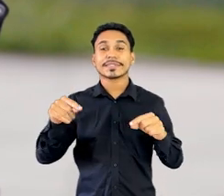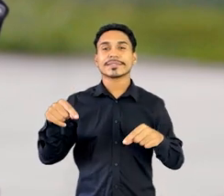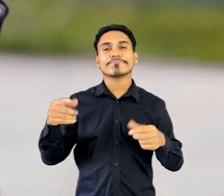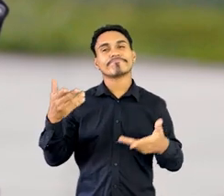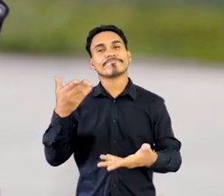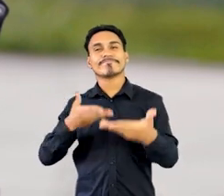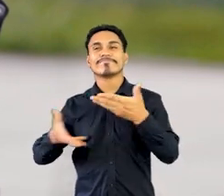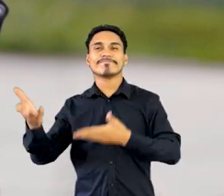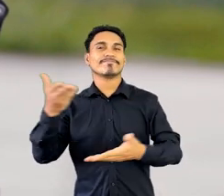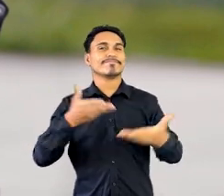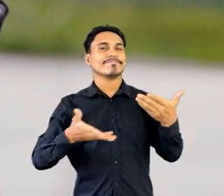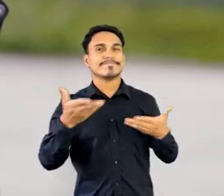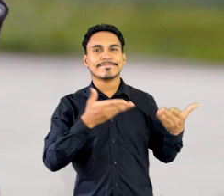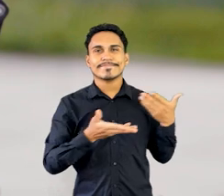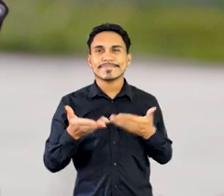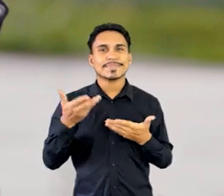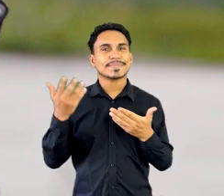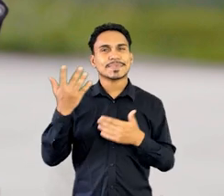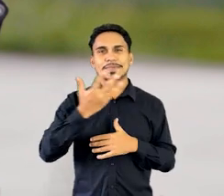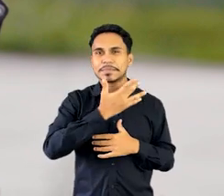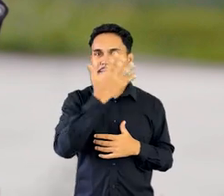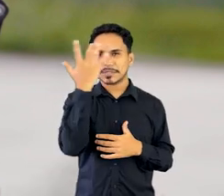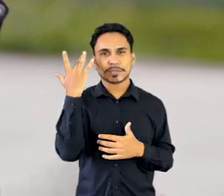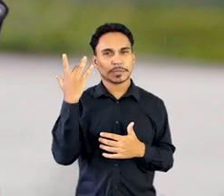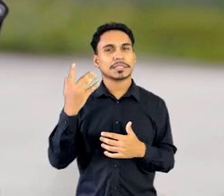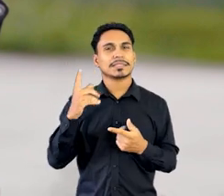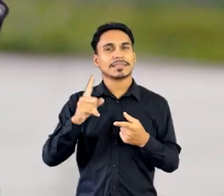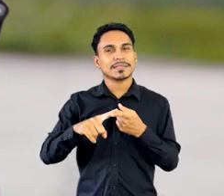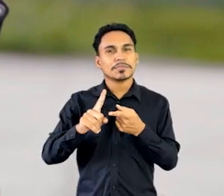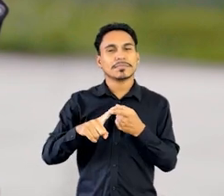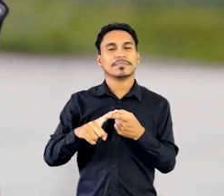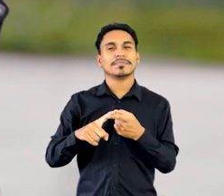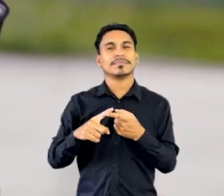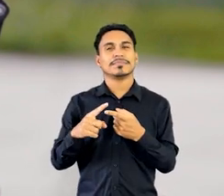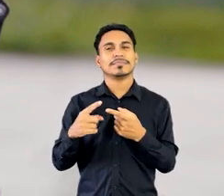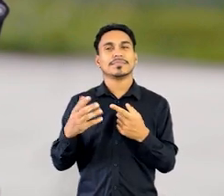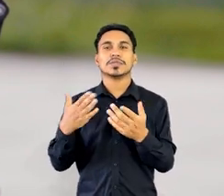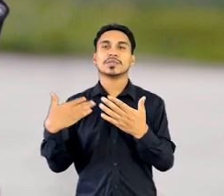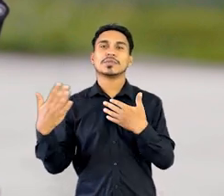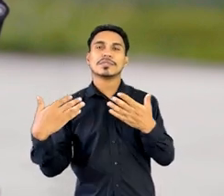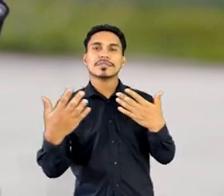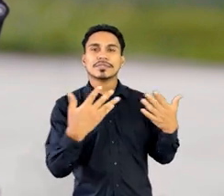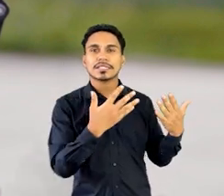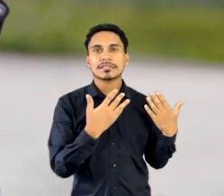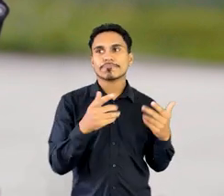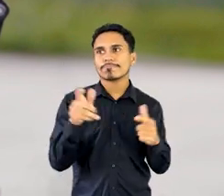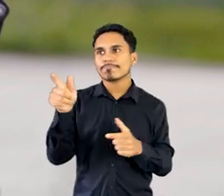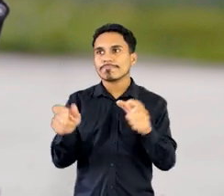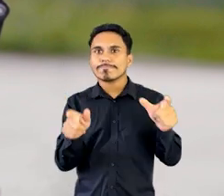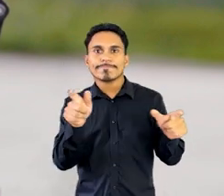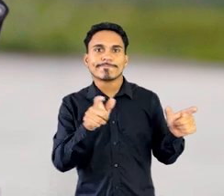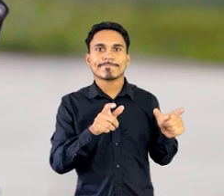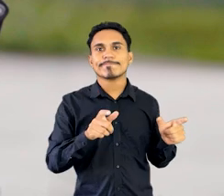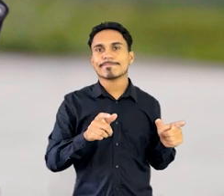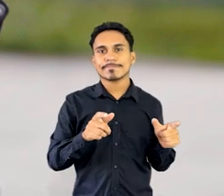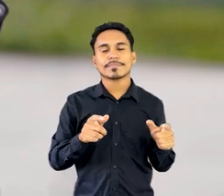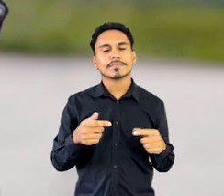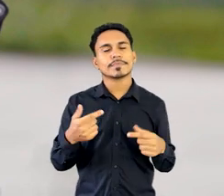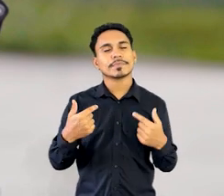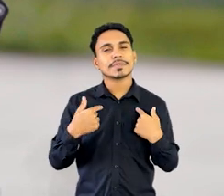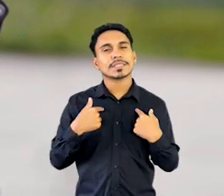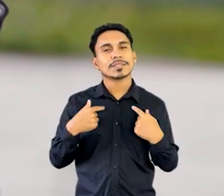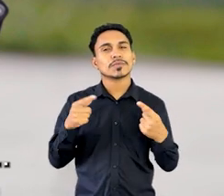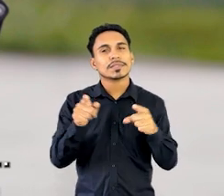em que vocês trocam figurinhas vem a realidade daquilo que vocês estudam eh em uma conversa no corredor com uma pessoa e